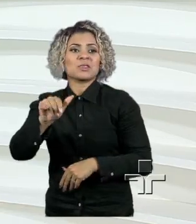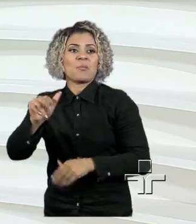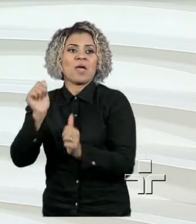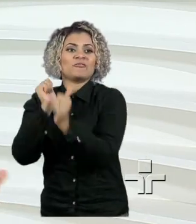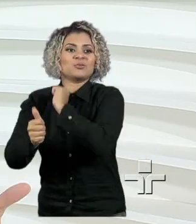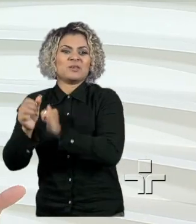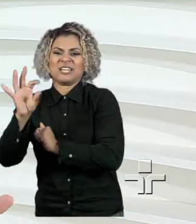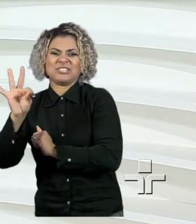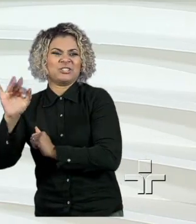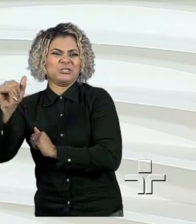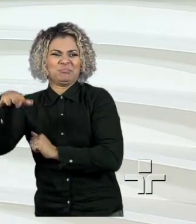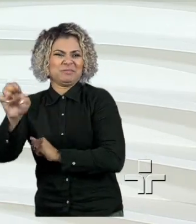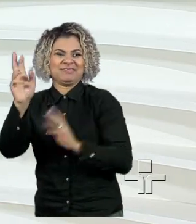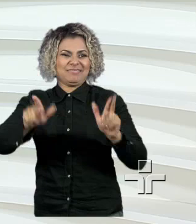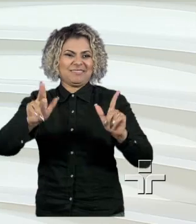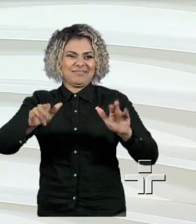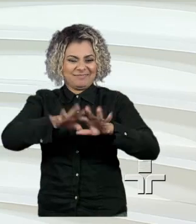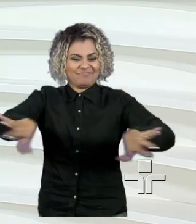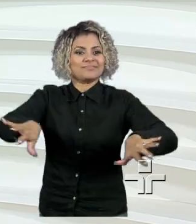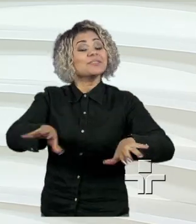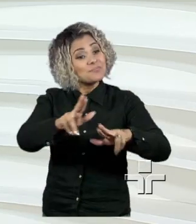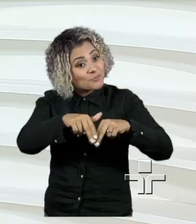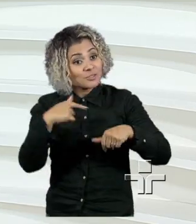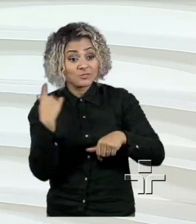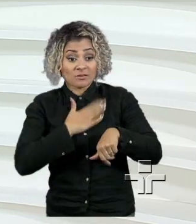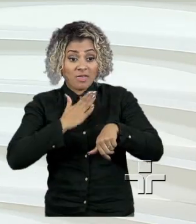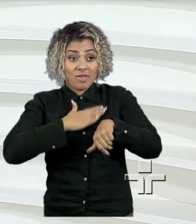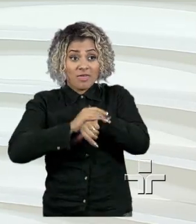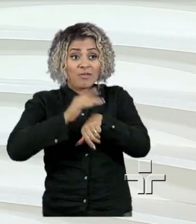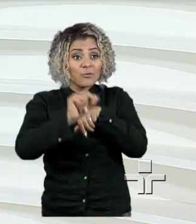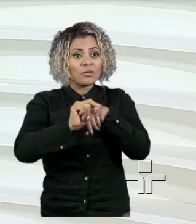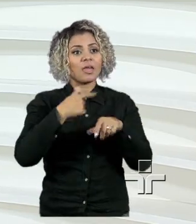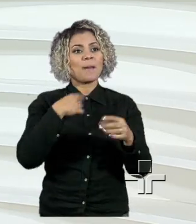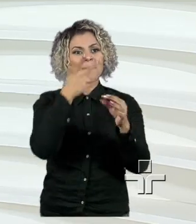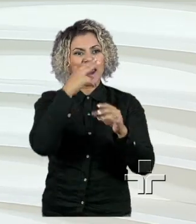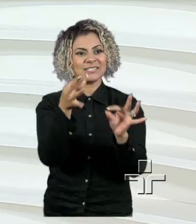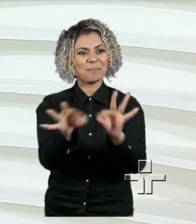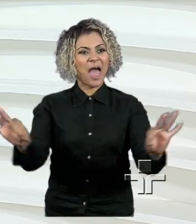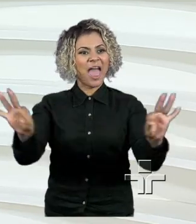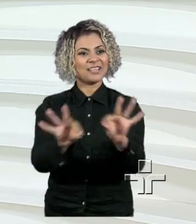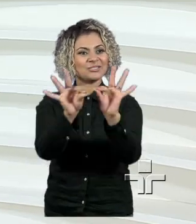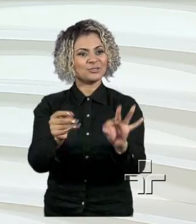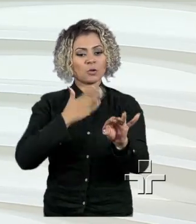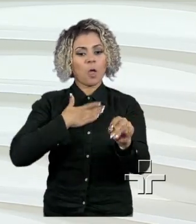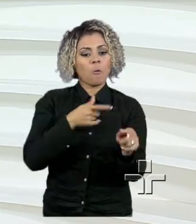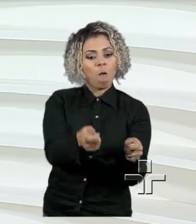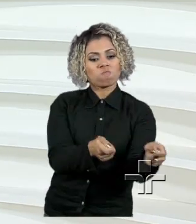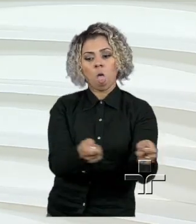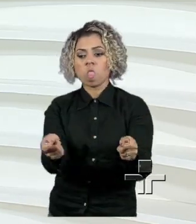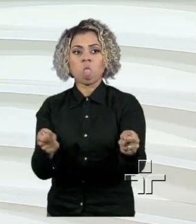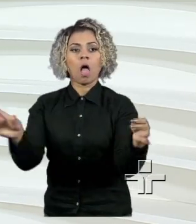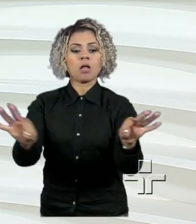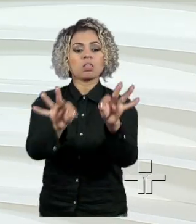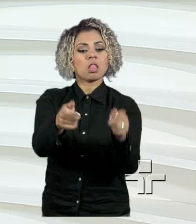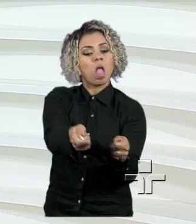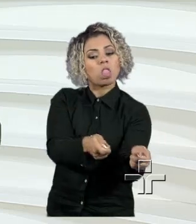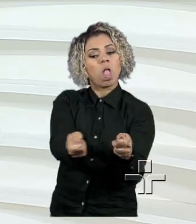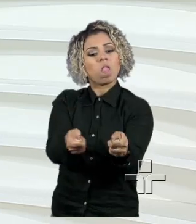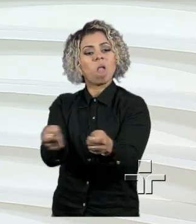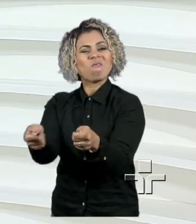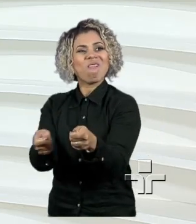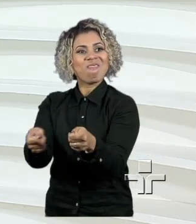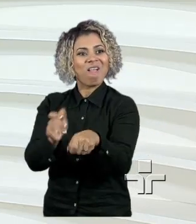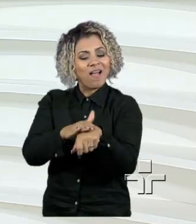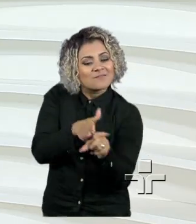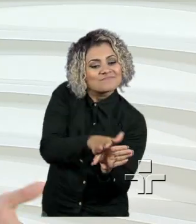especial. Eu procuro, ao mesmo tempo que eu sou o maestro e fico sempre afinando a corda para dar um pouquinho mais de